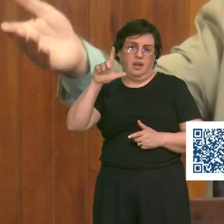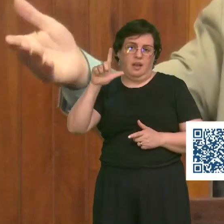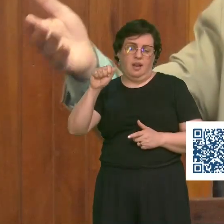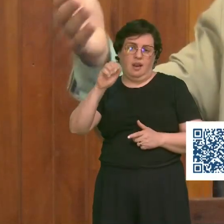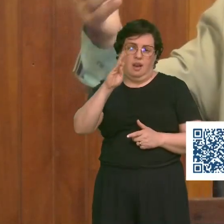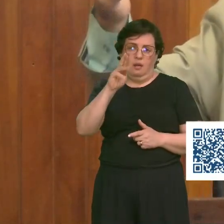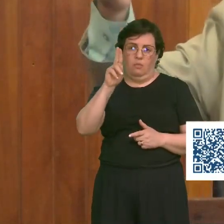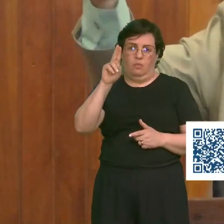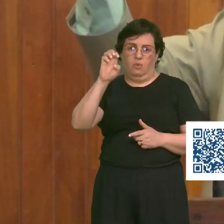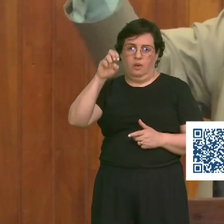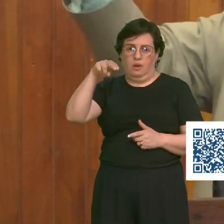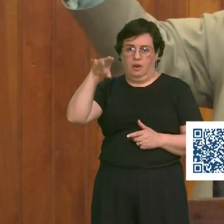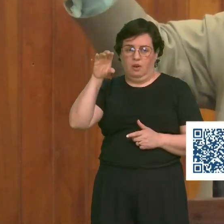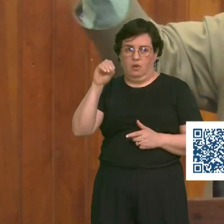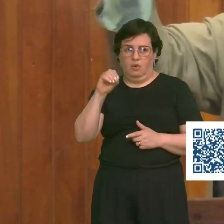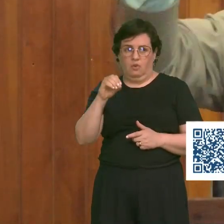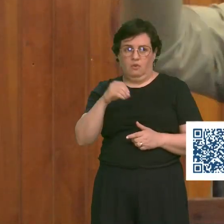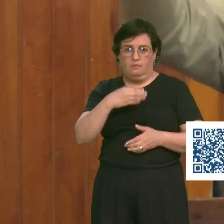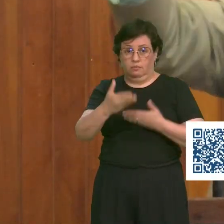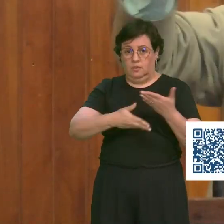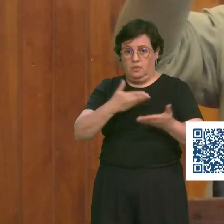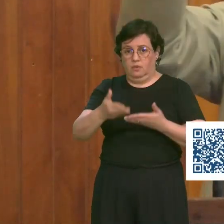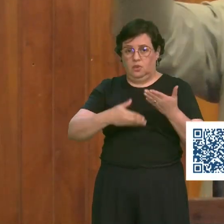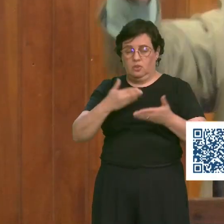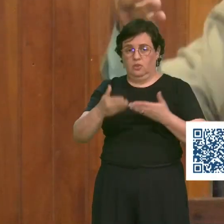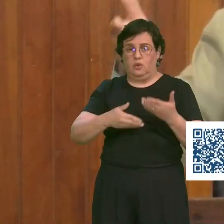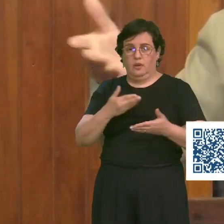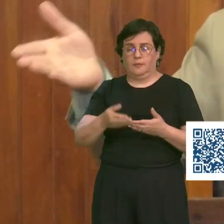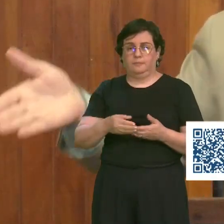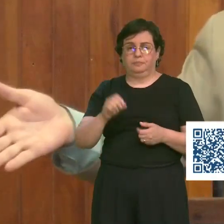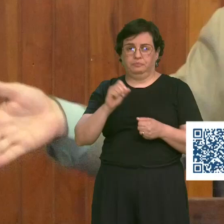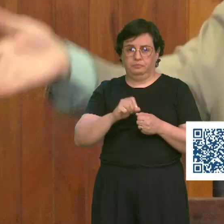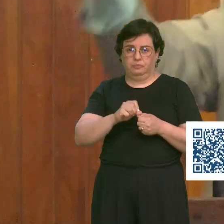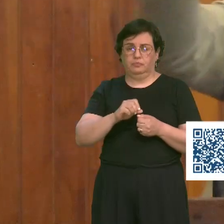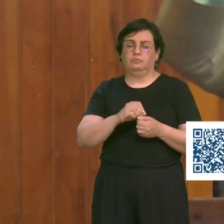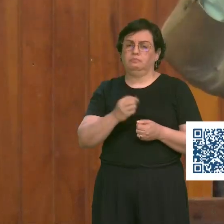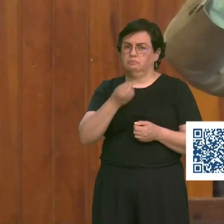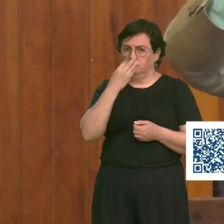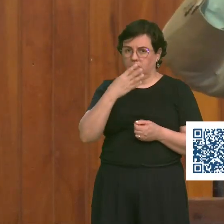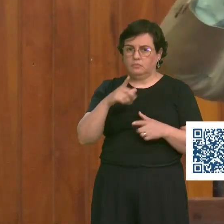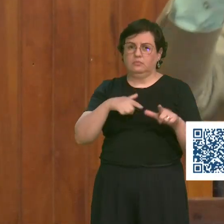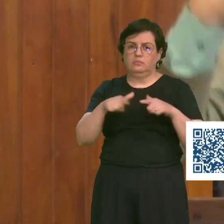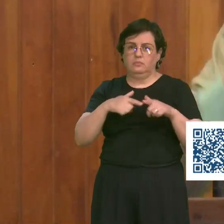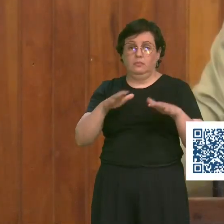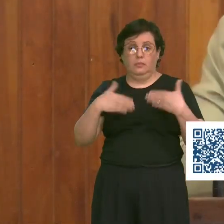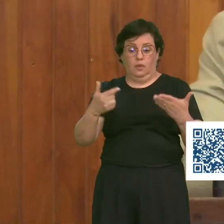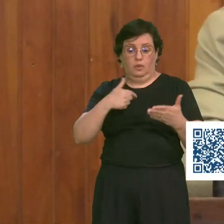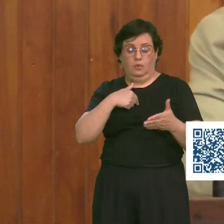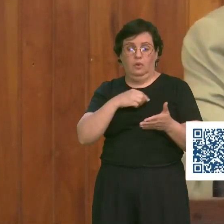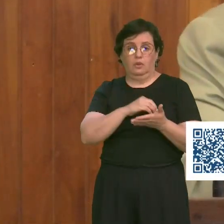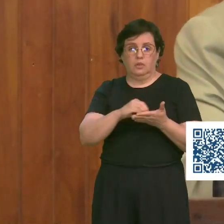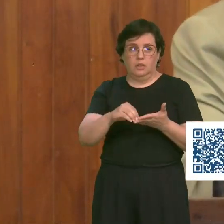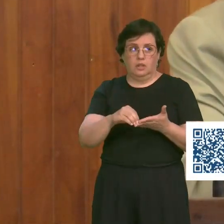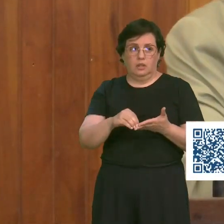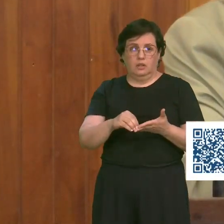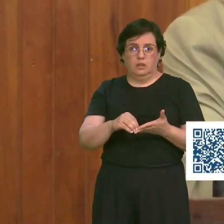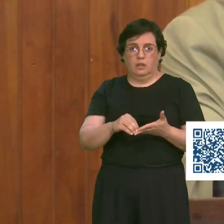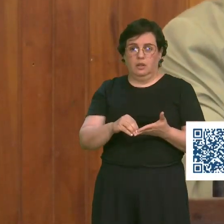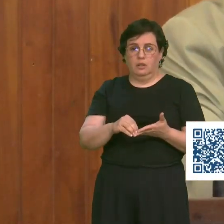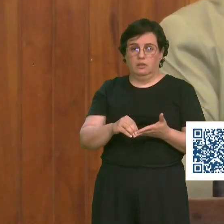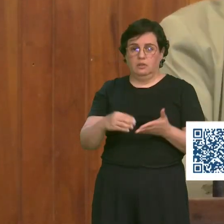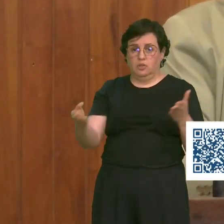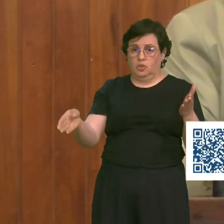servidor de carreira fez um excelente trabalho quando era secretário e resolvi trazer ela